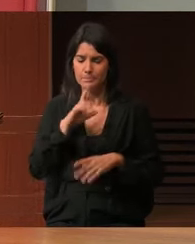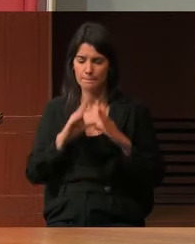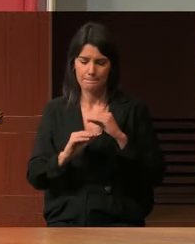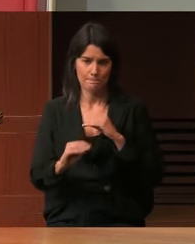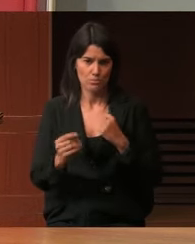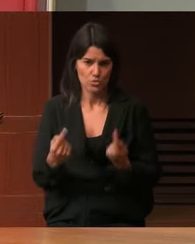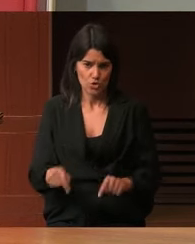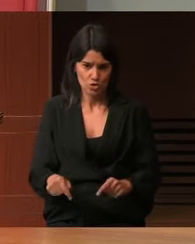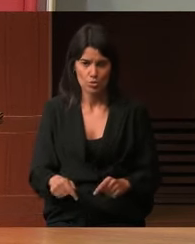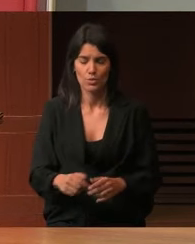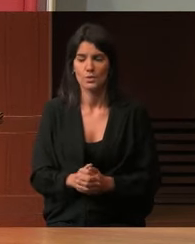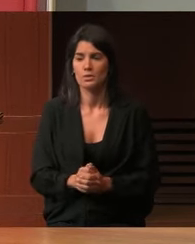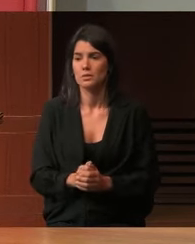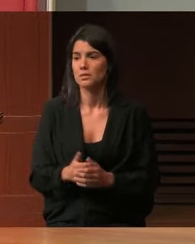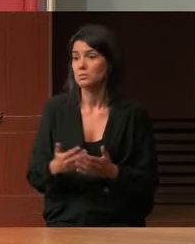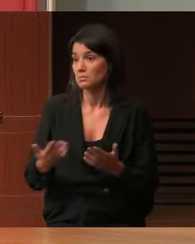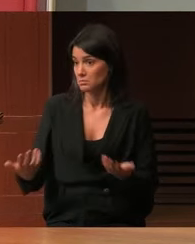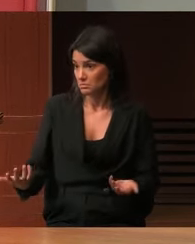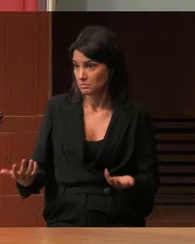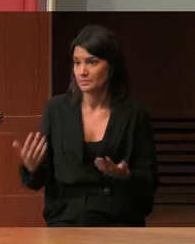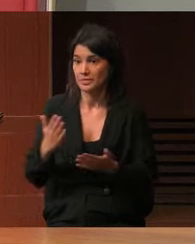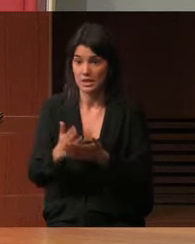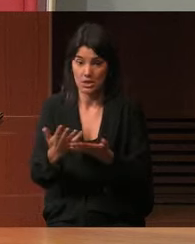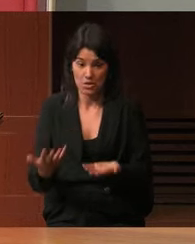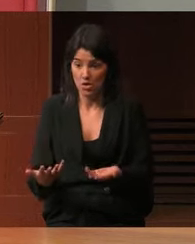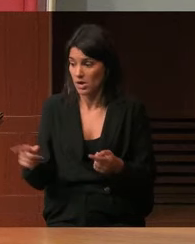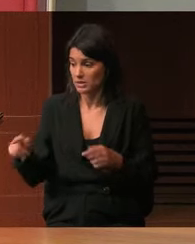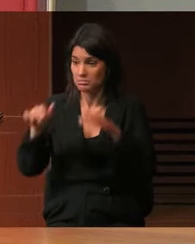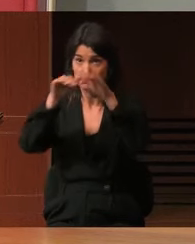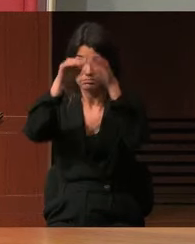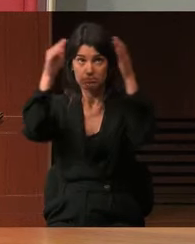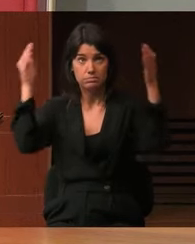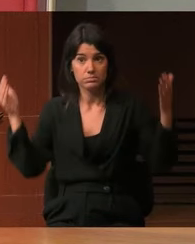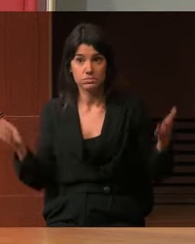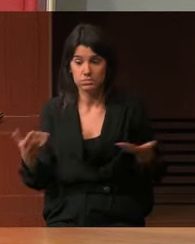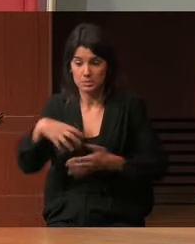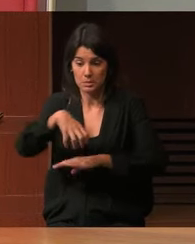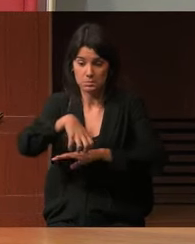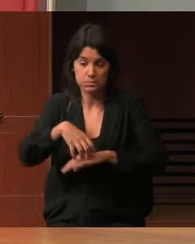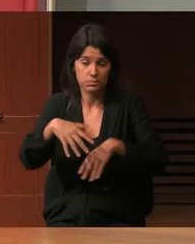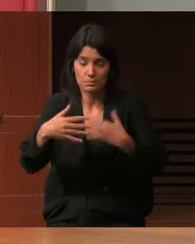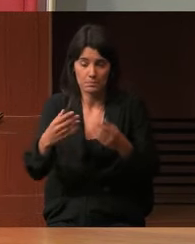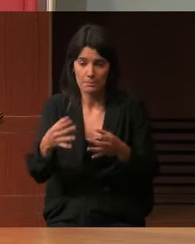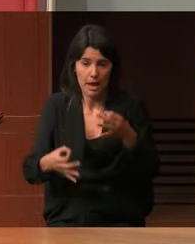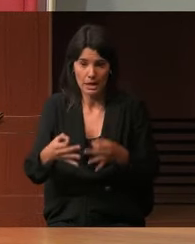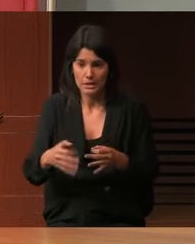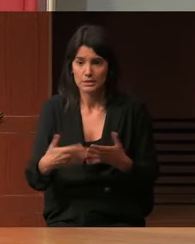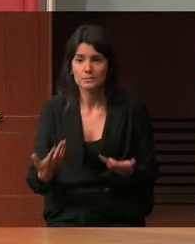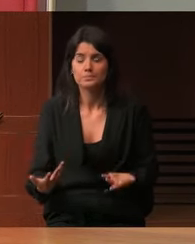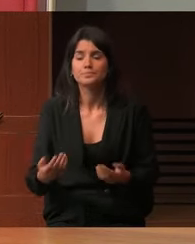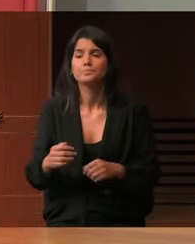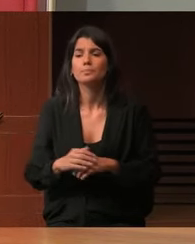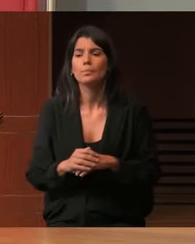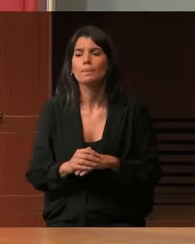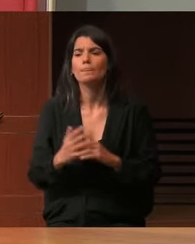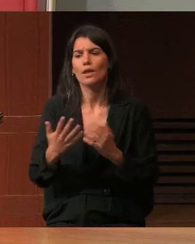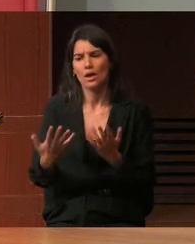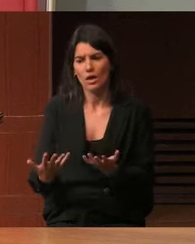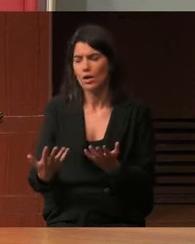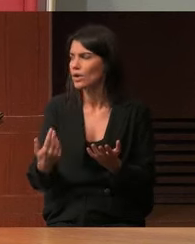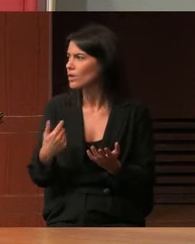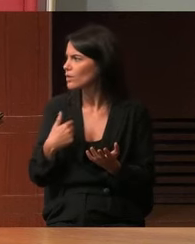silêncio. Até aqui a descrição desta cabina, ou cápsula, ou dispositivo, ou máquina. Agora permitam-me